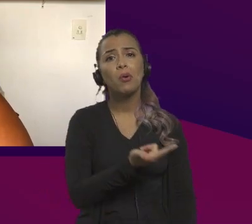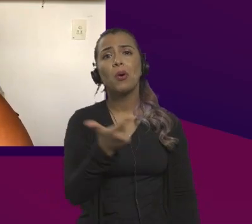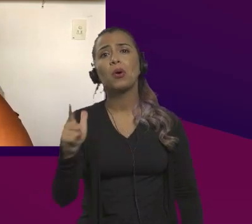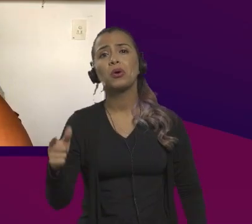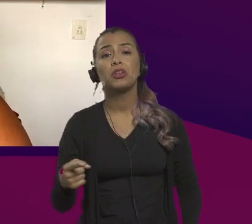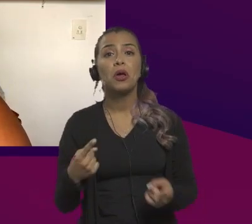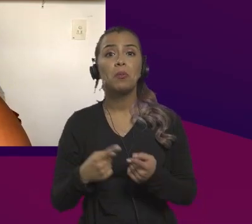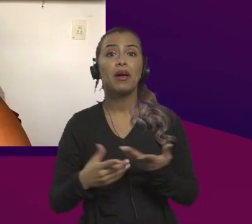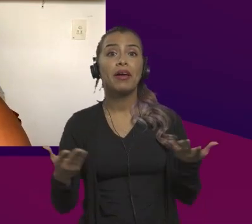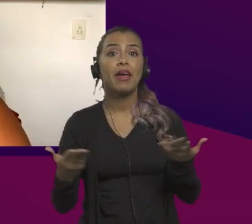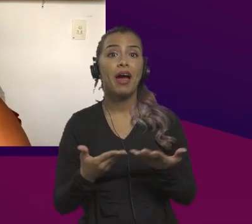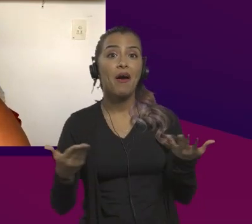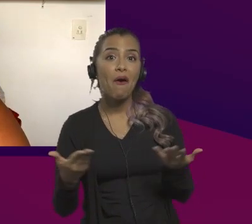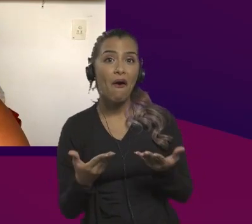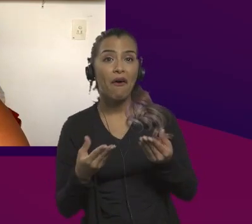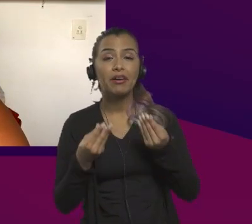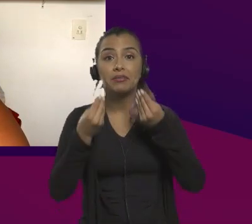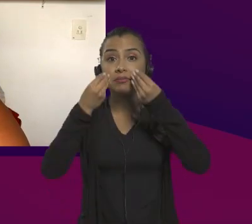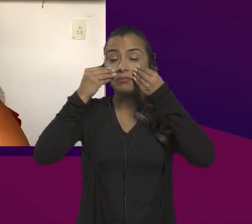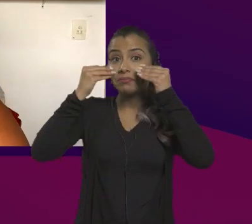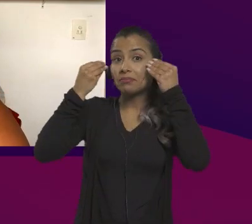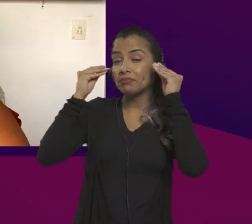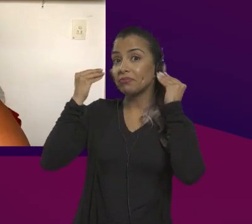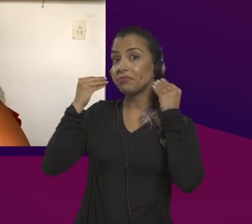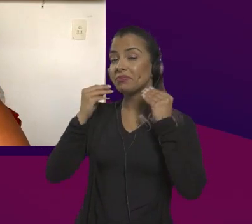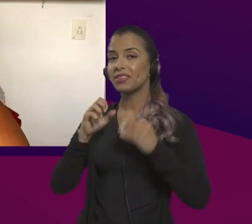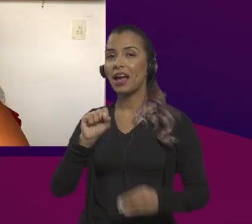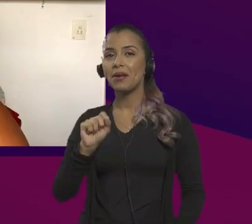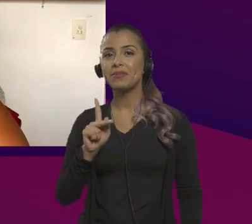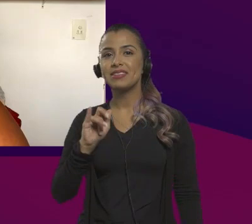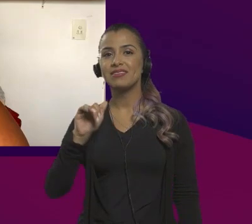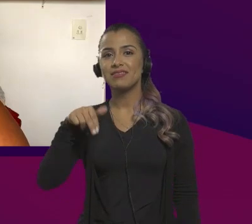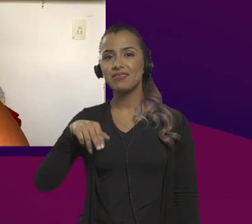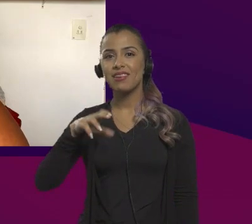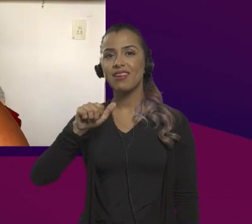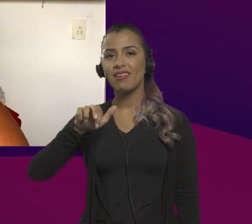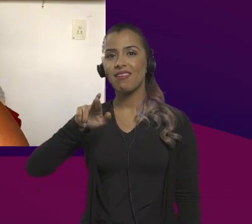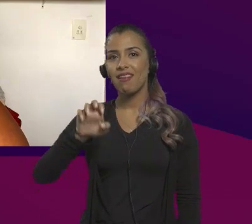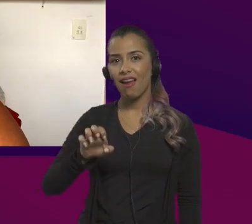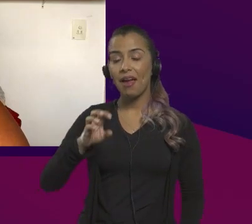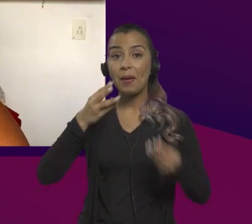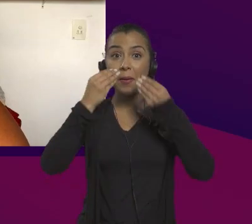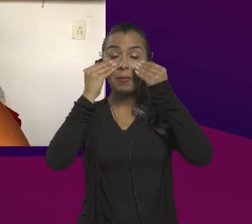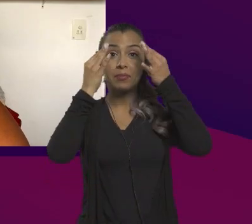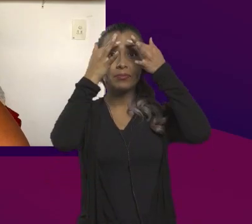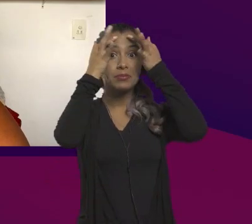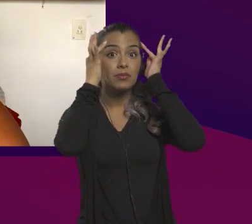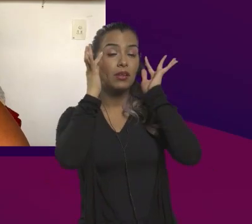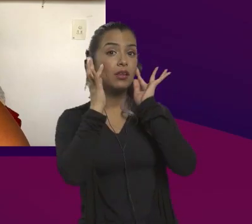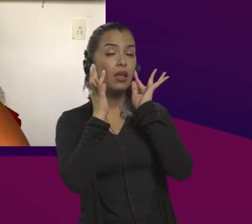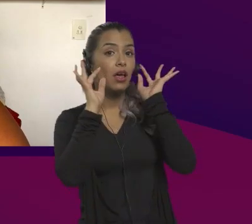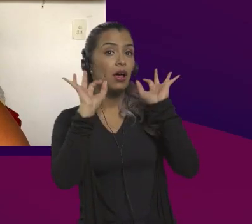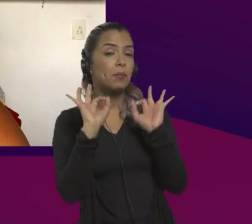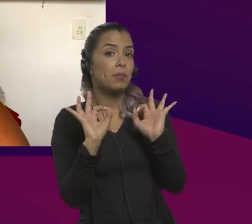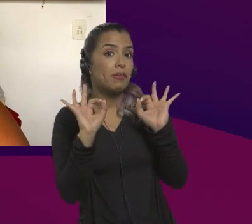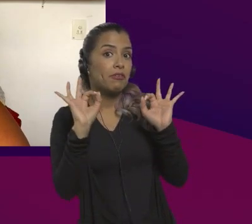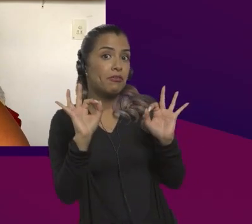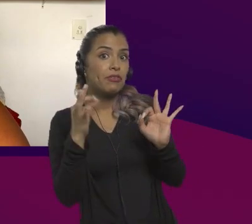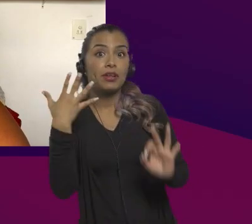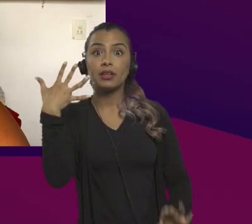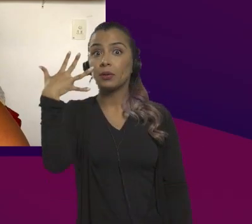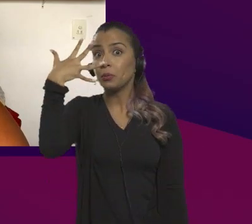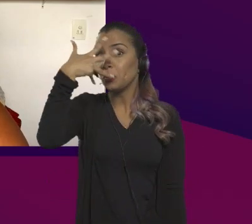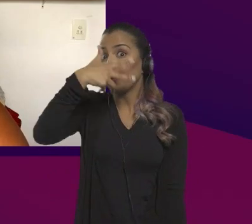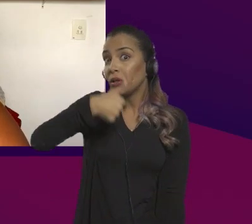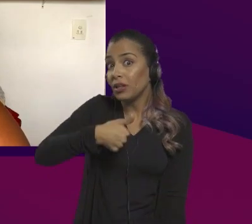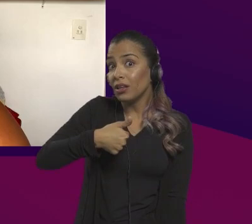de skincare, né? Sim. De pele perfeita, de peles bonitas. Então, as coisas vão se